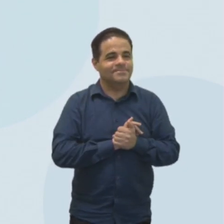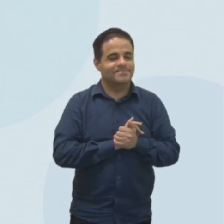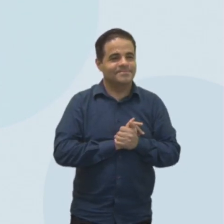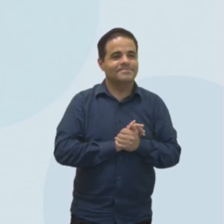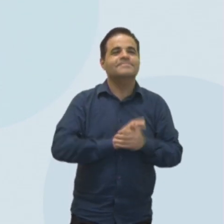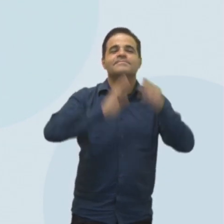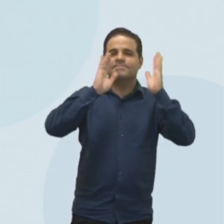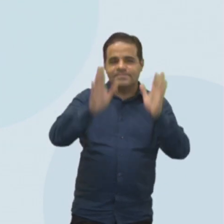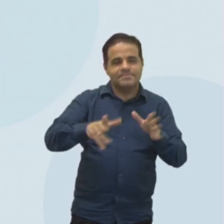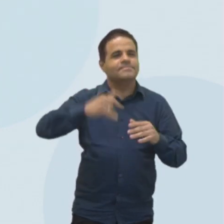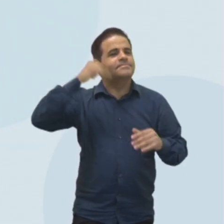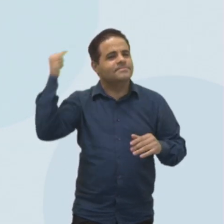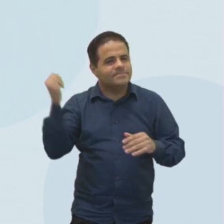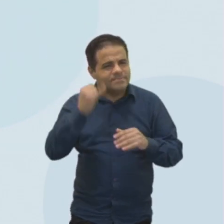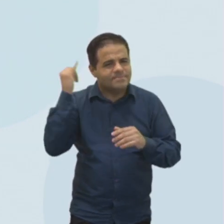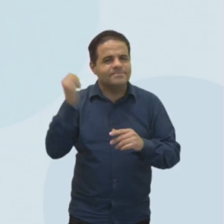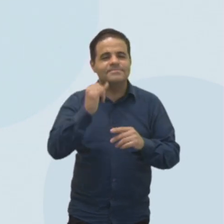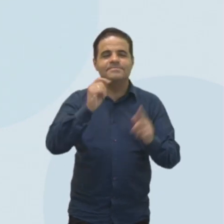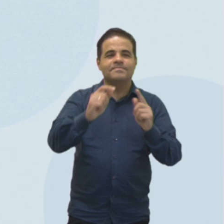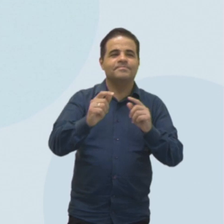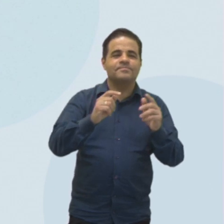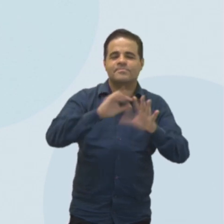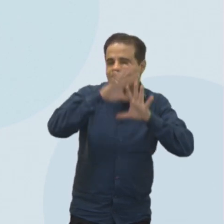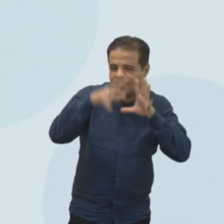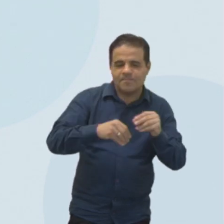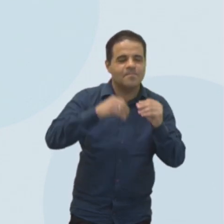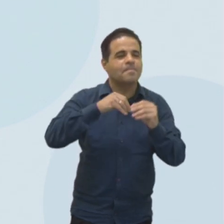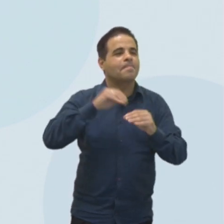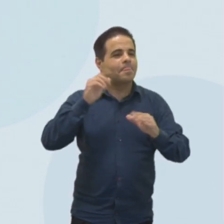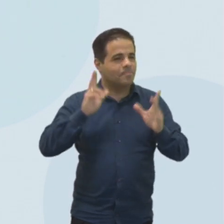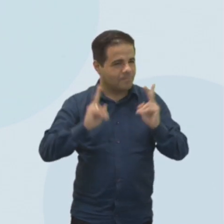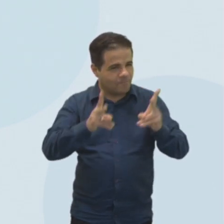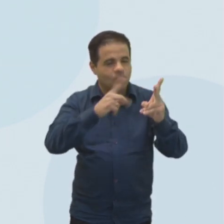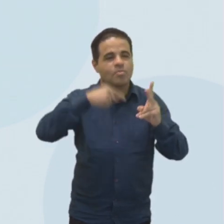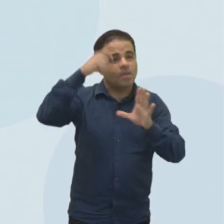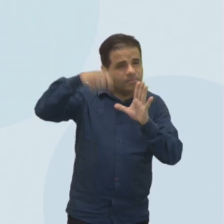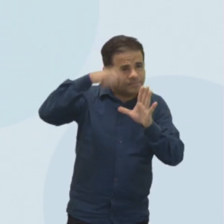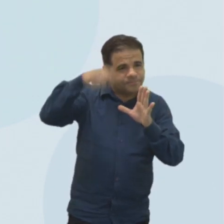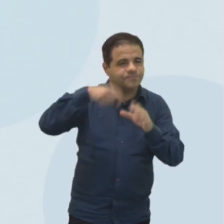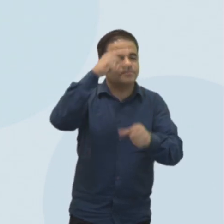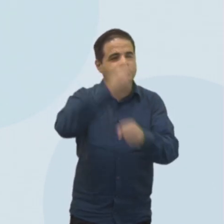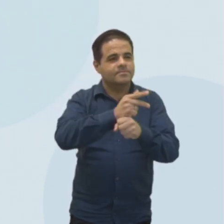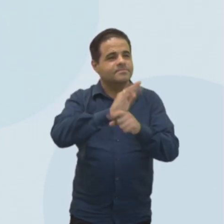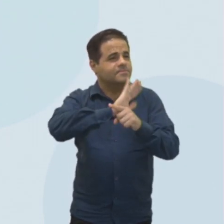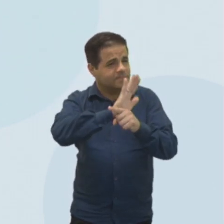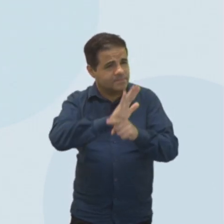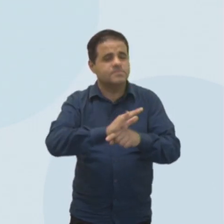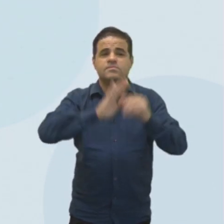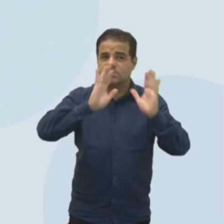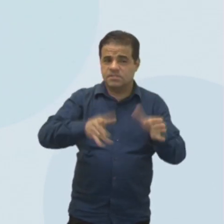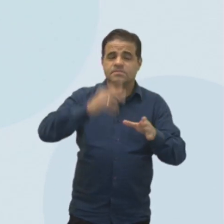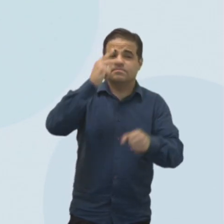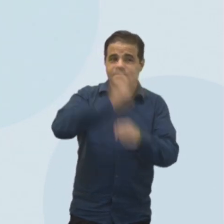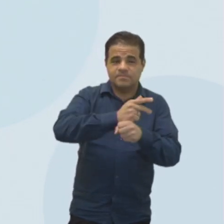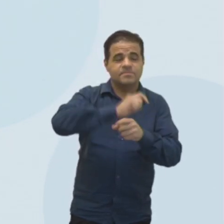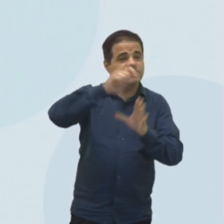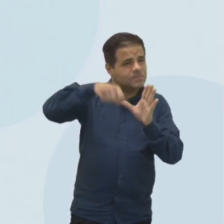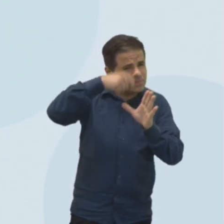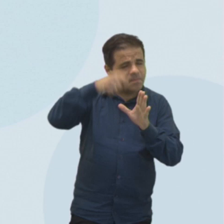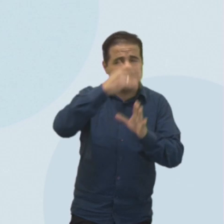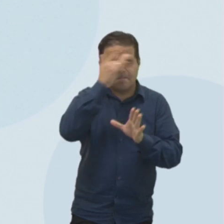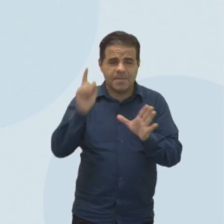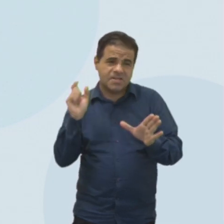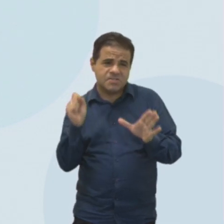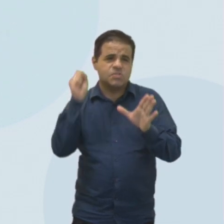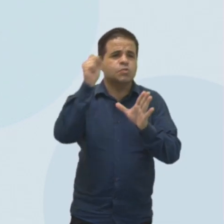É importante porque todas as vezes que vamos gravar uns vídeos, né? Gravar vídeos envolvendo